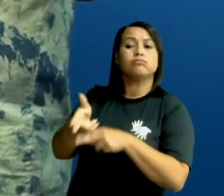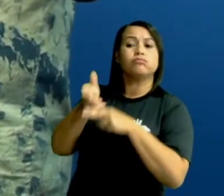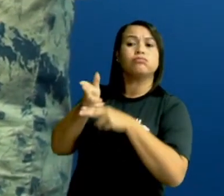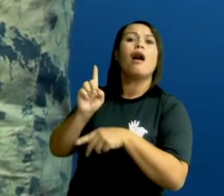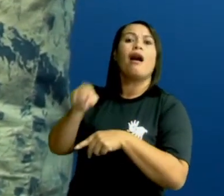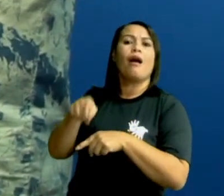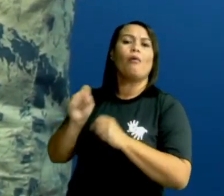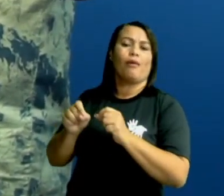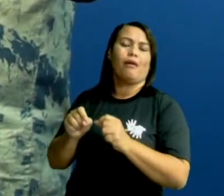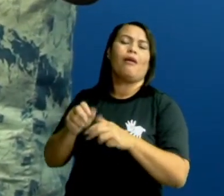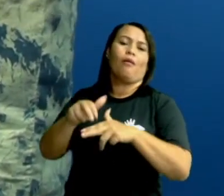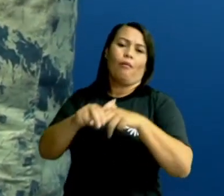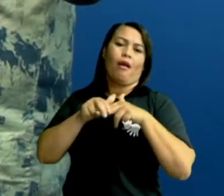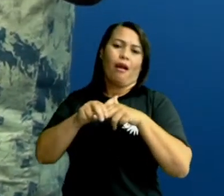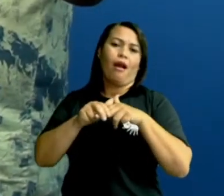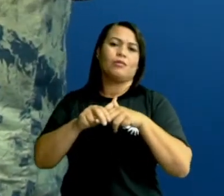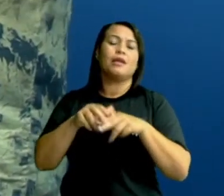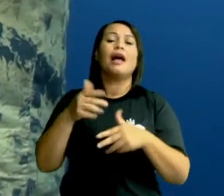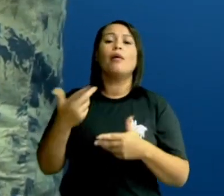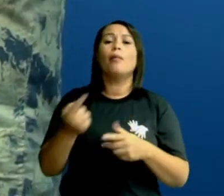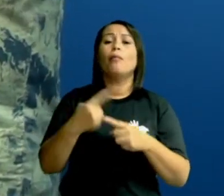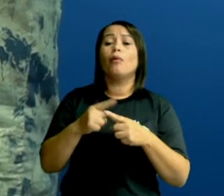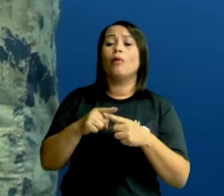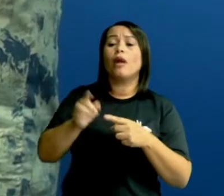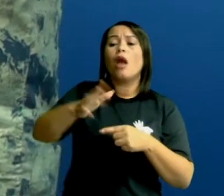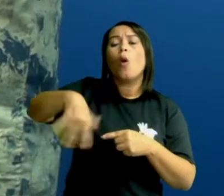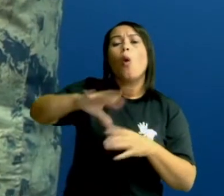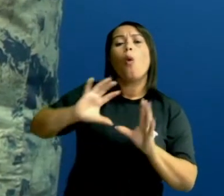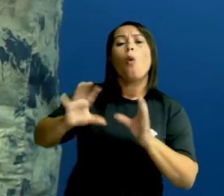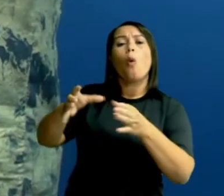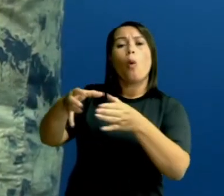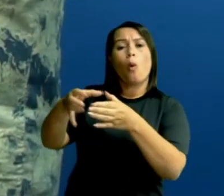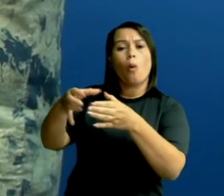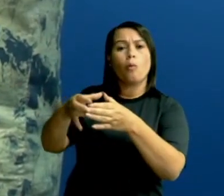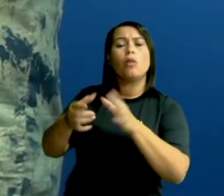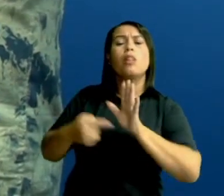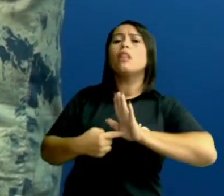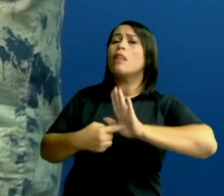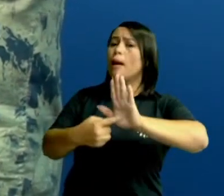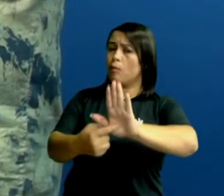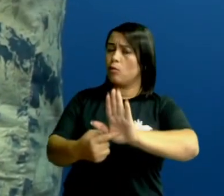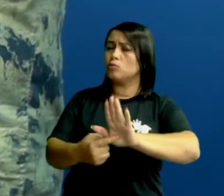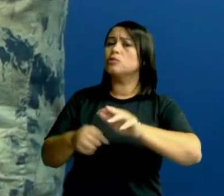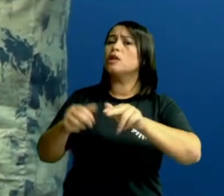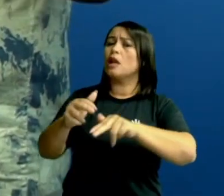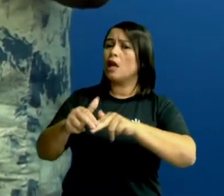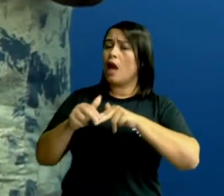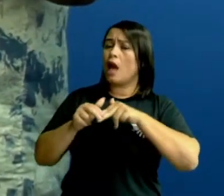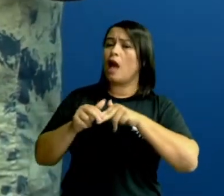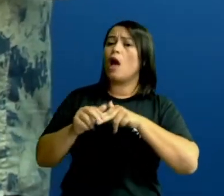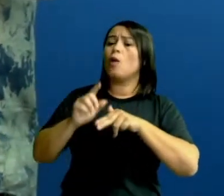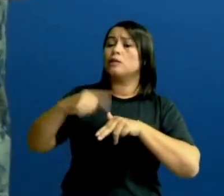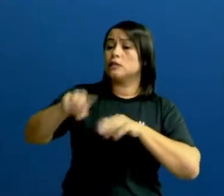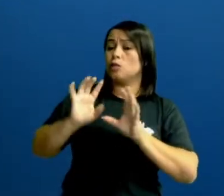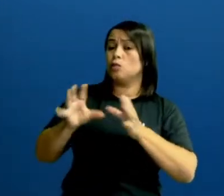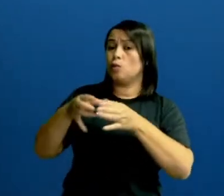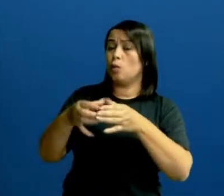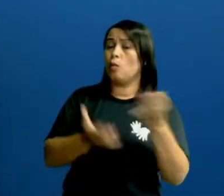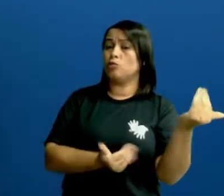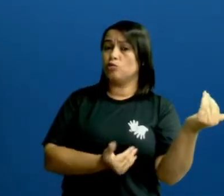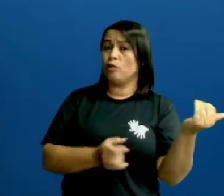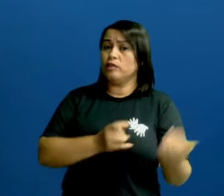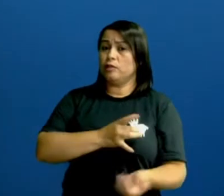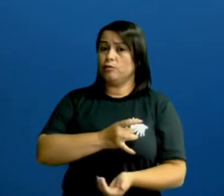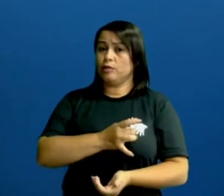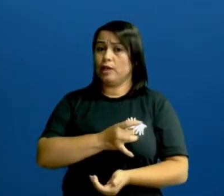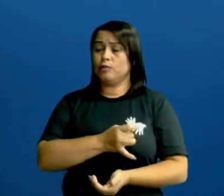adjunto adverbial de causa. Por quê? Ele está mostrando o motivo, a razão pelo qual os jovens estavam